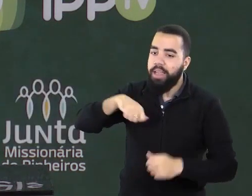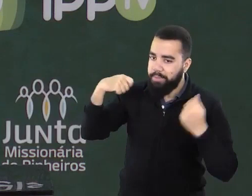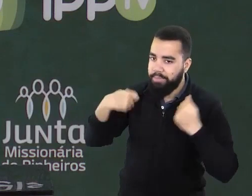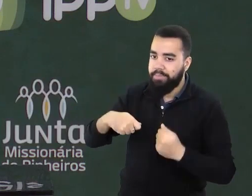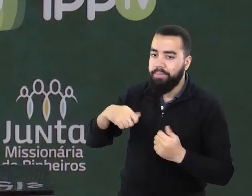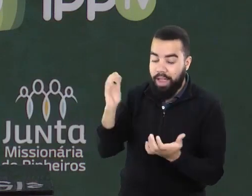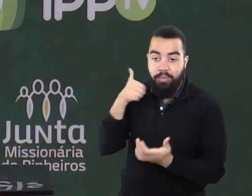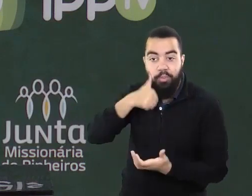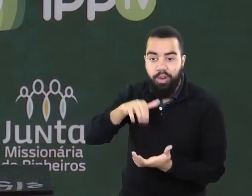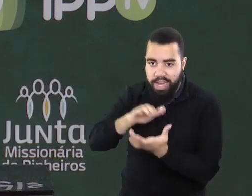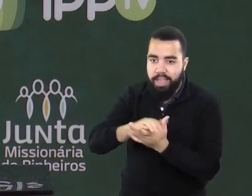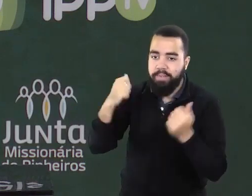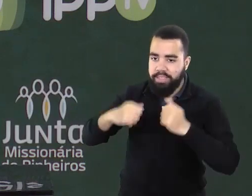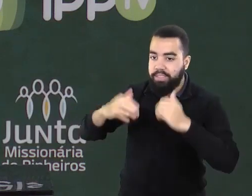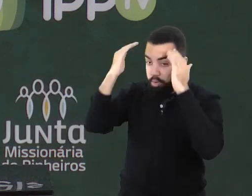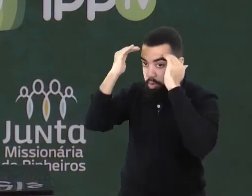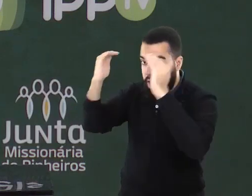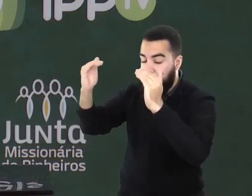Bom, eu quero